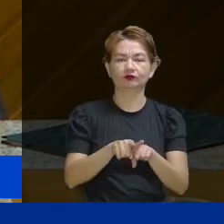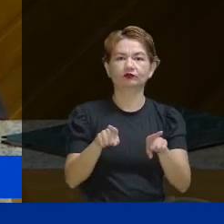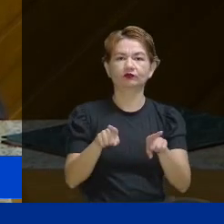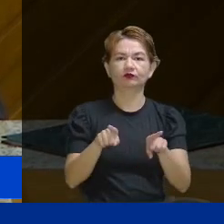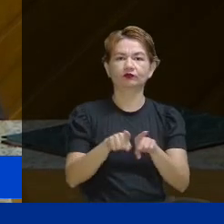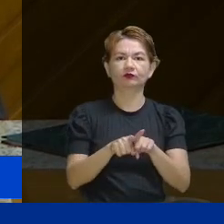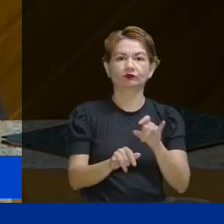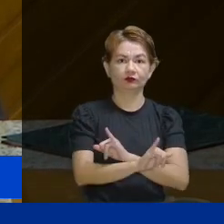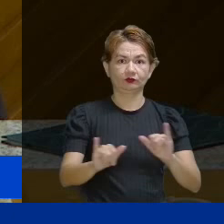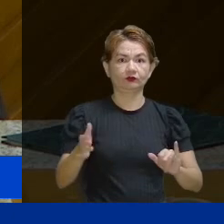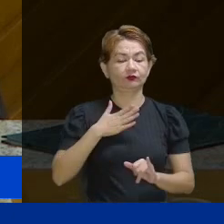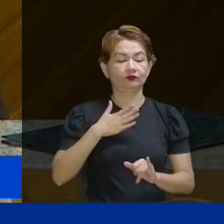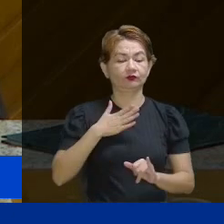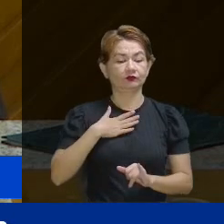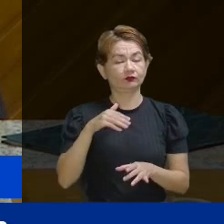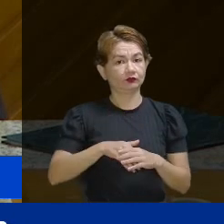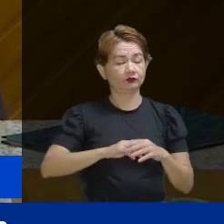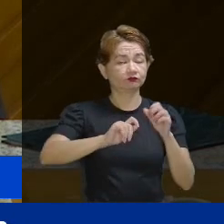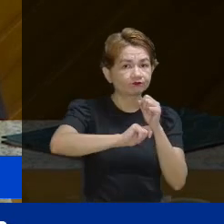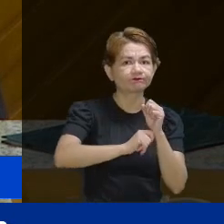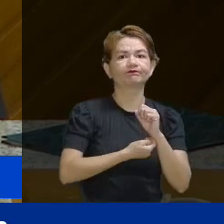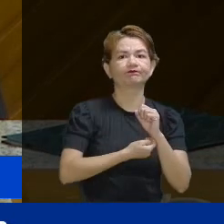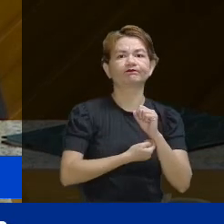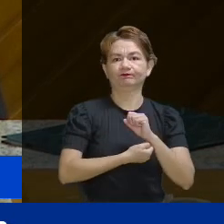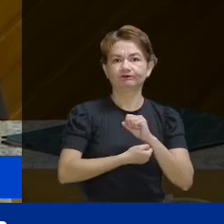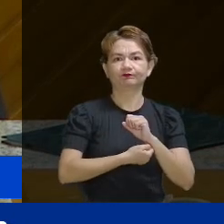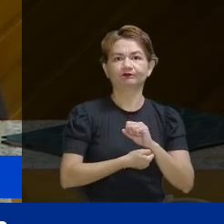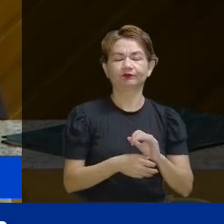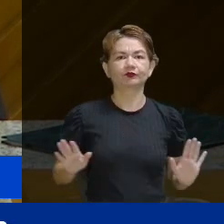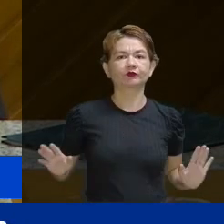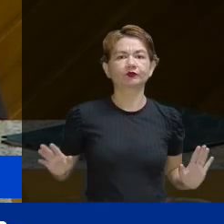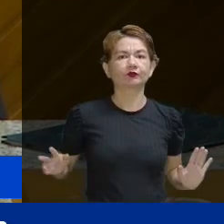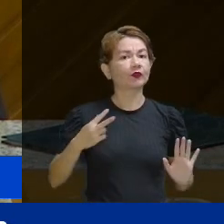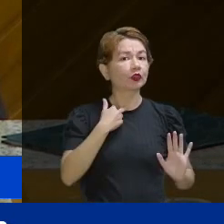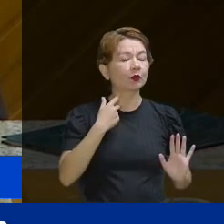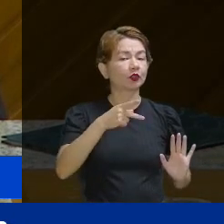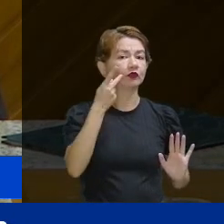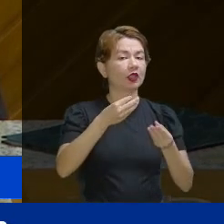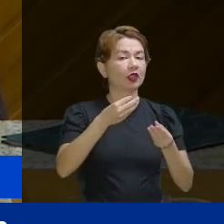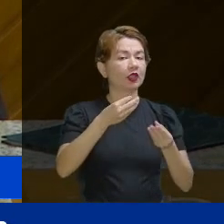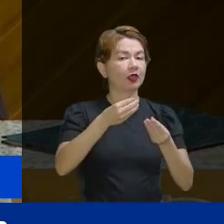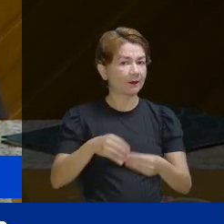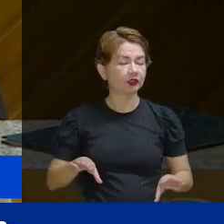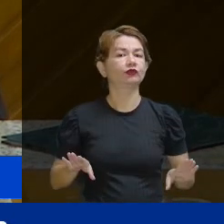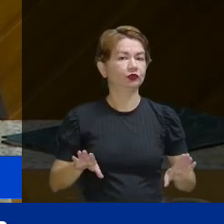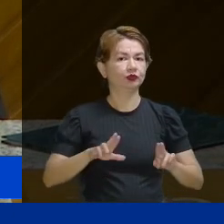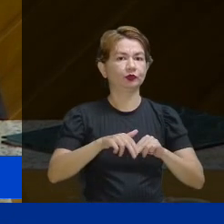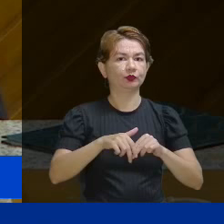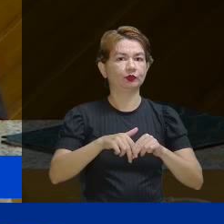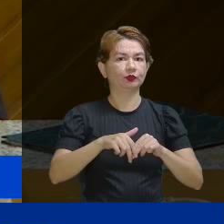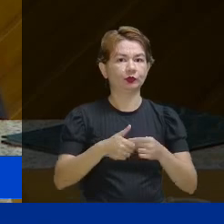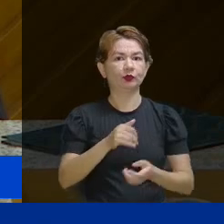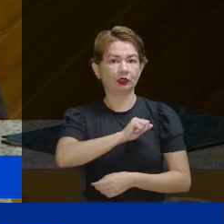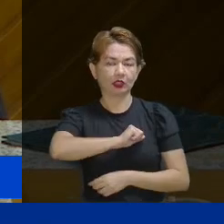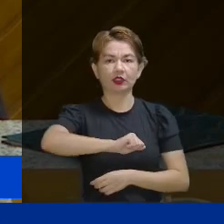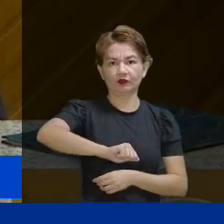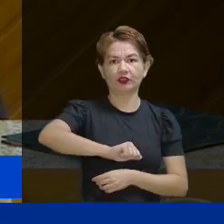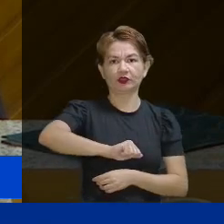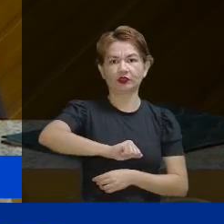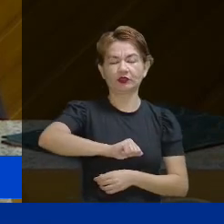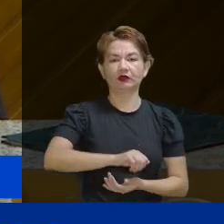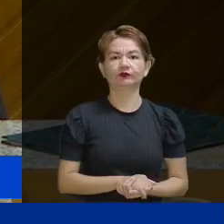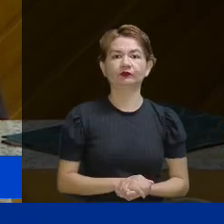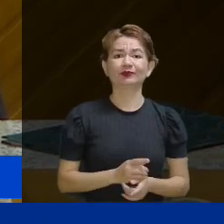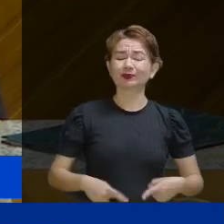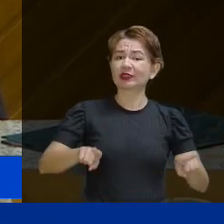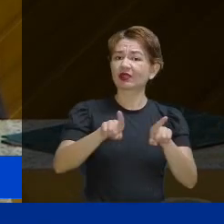demonstrado no meu voto. Nessa linha, não se pode falar em prejuízo da defesa. E, além